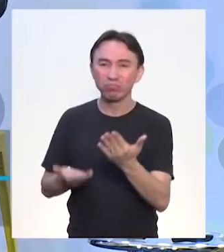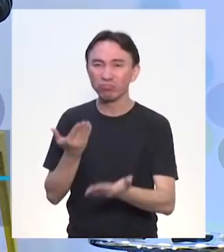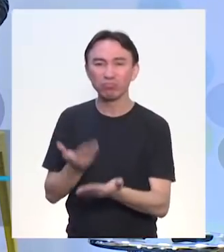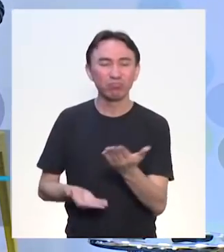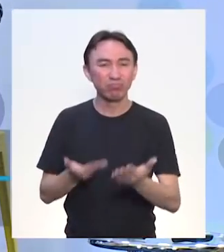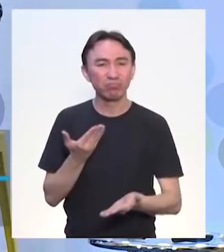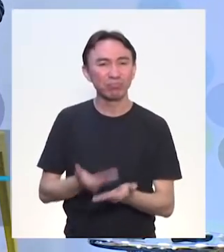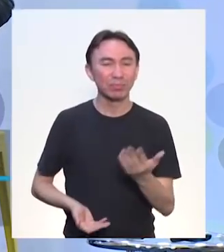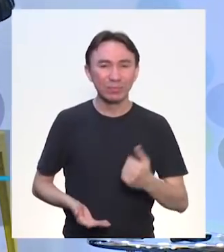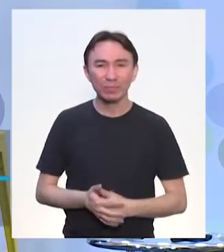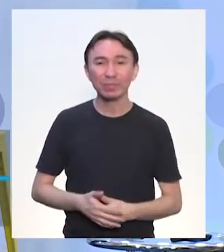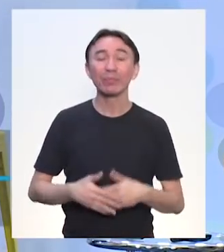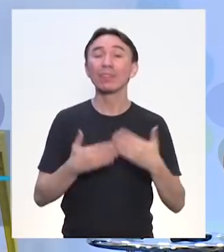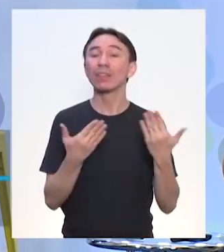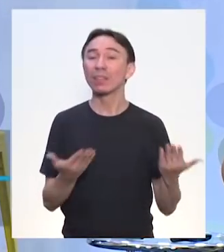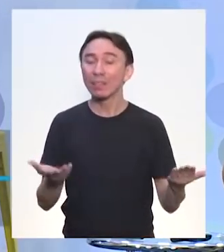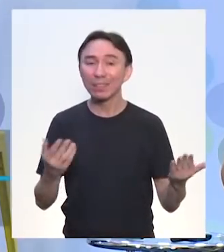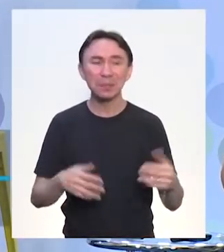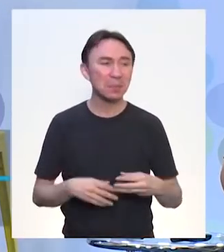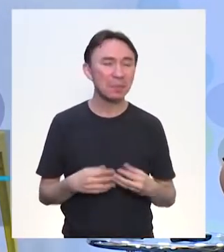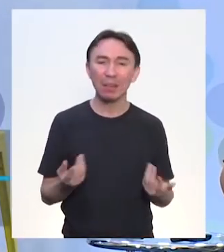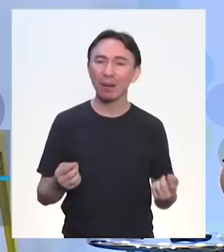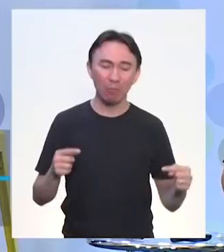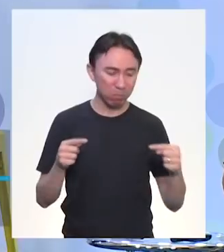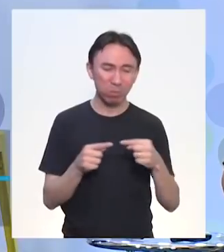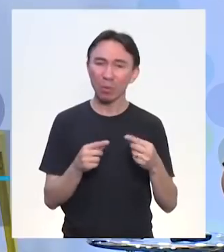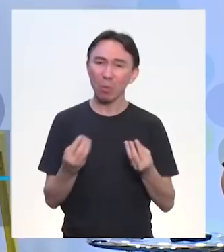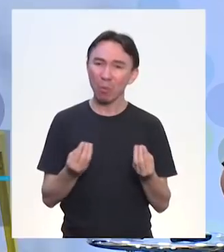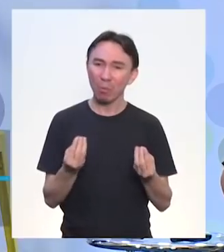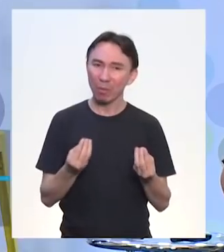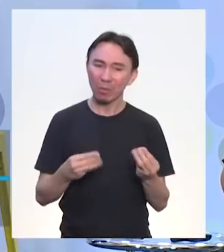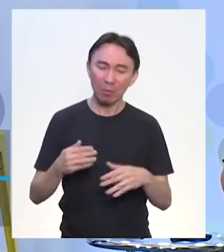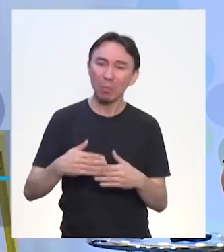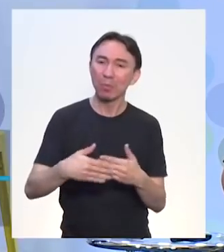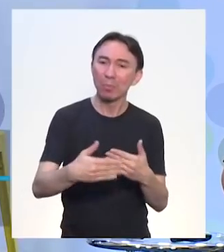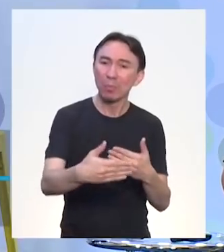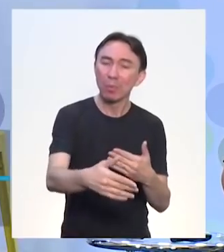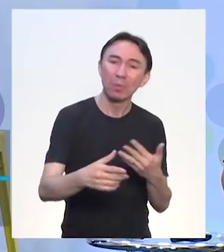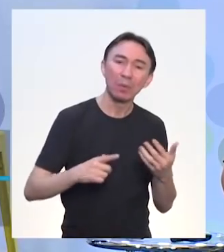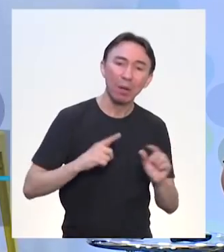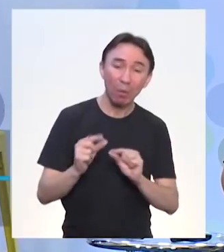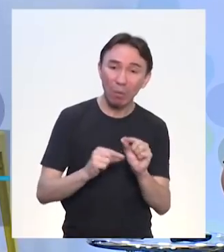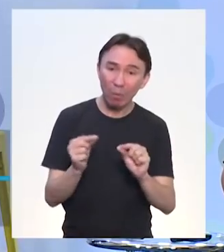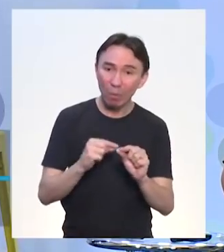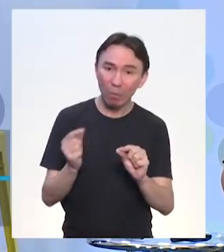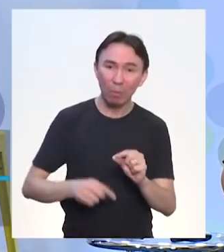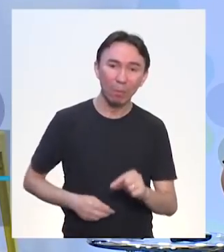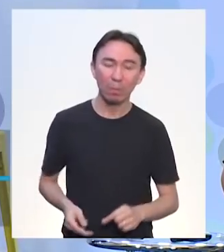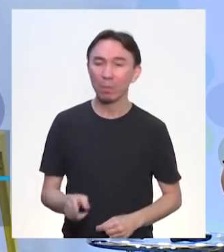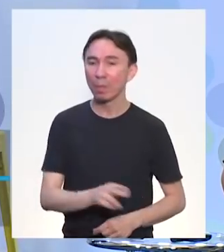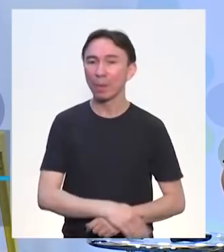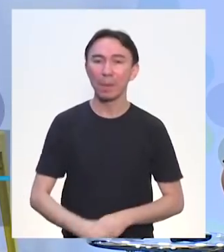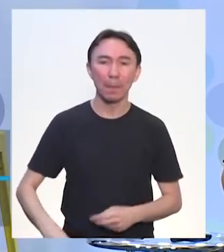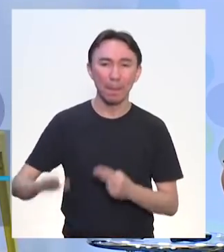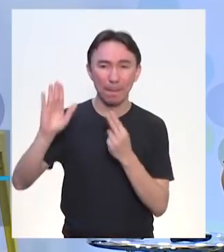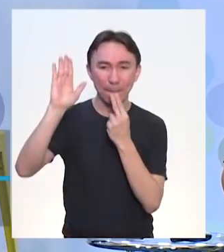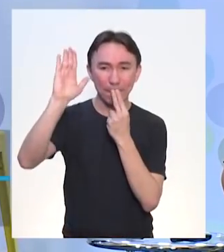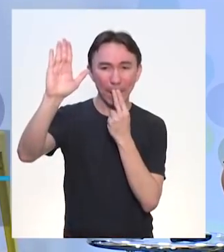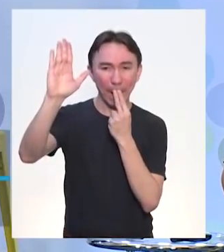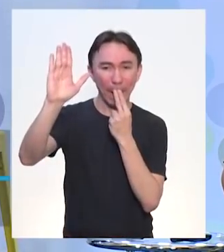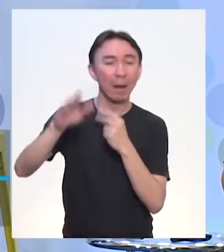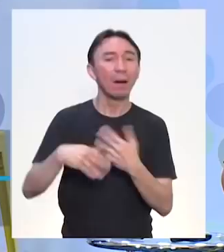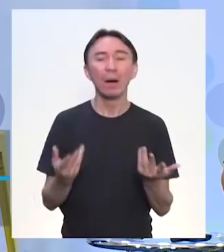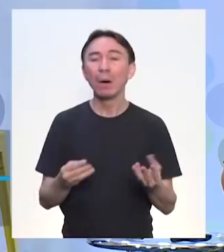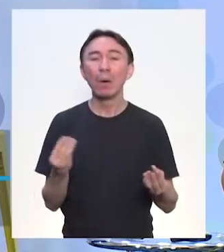a ver com algo que vai preparar o nazismo? De alguma forma, o Anjo Azul mostra que uma sociedade ela precisa do